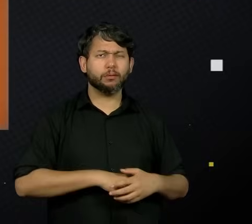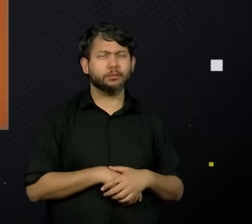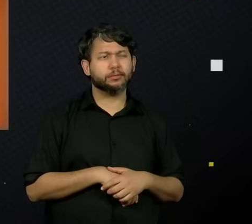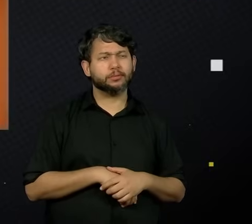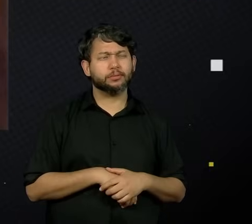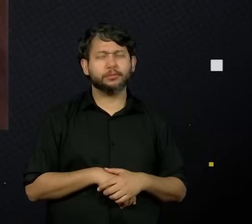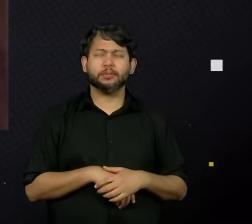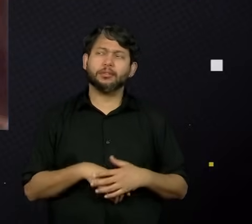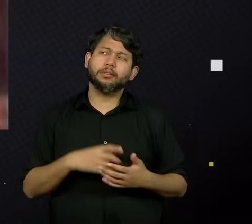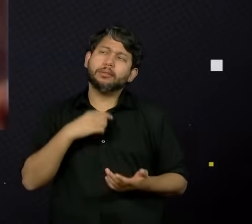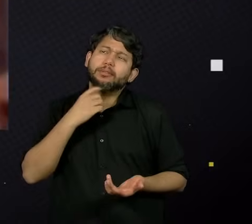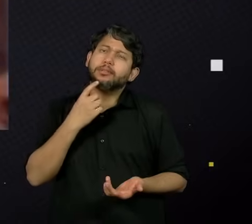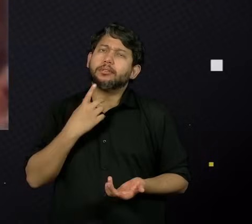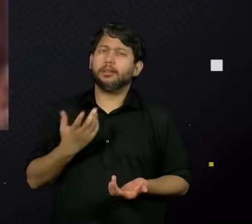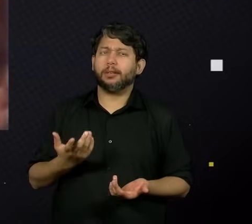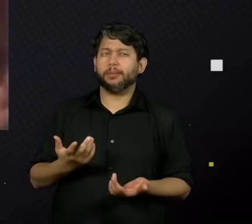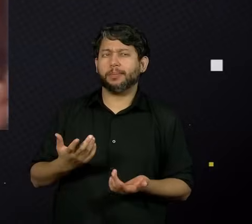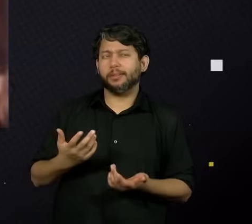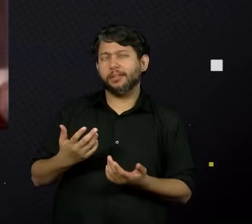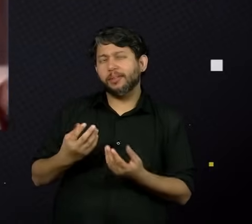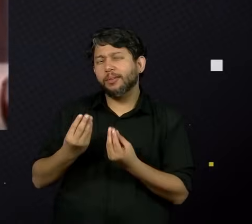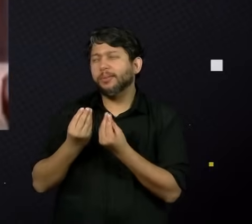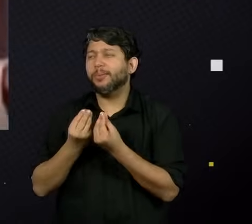Faz tempo, perfume mudou.